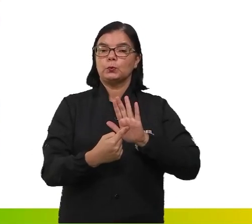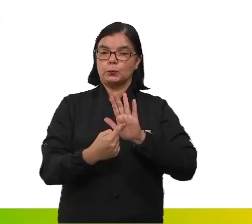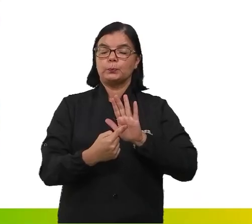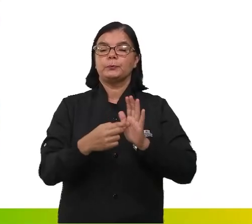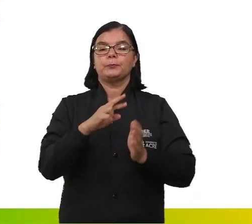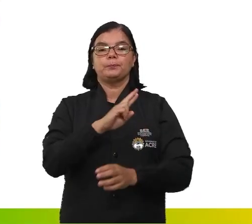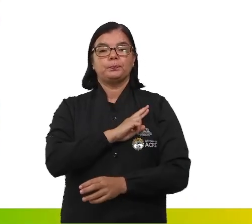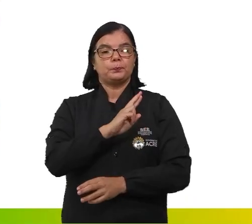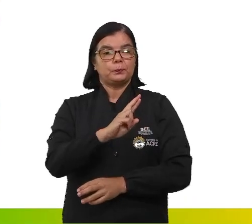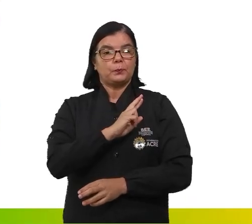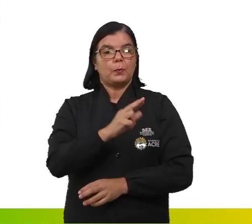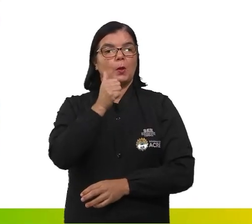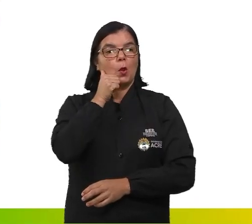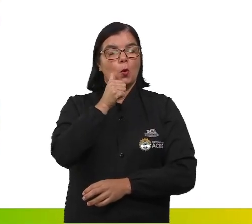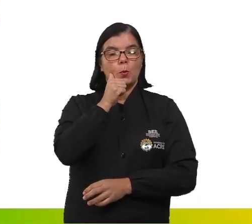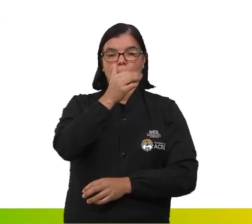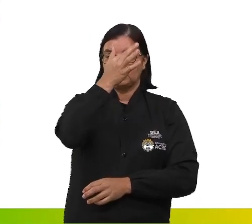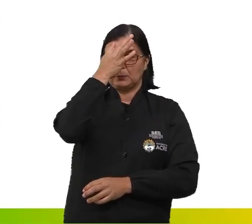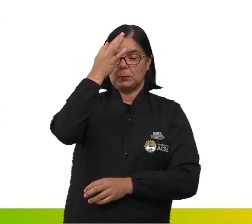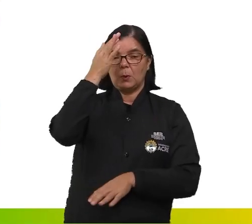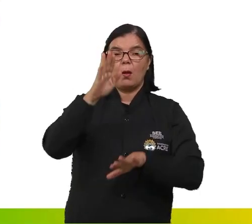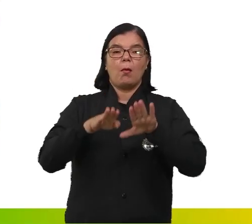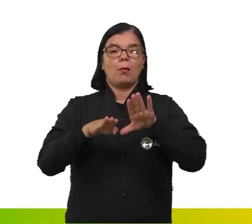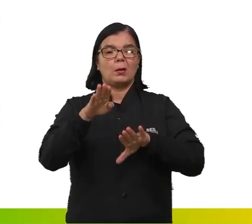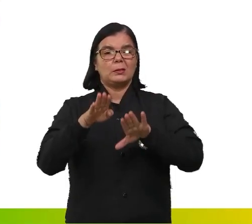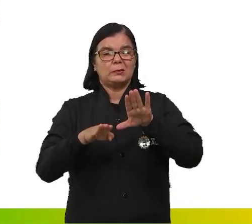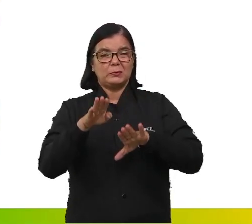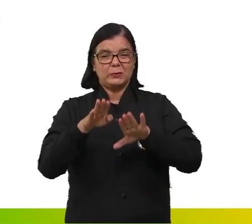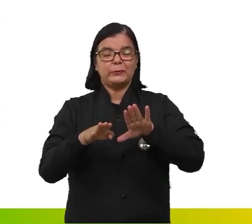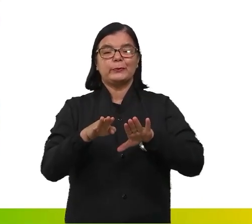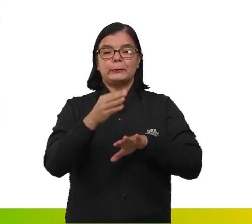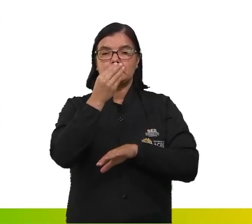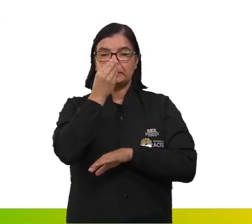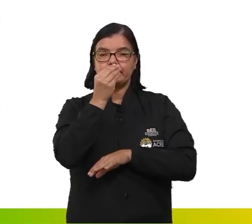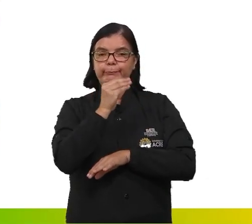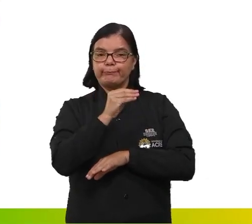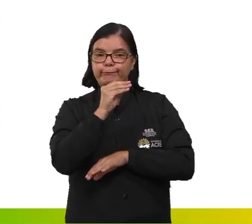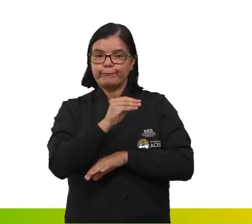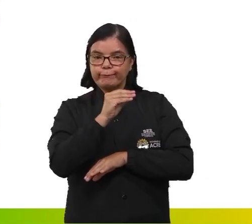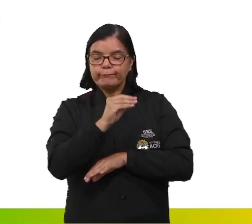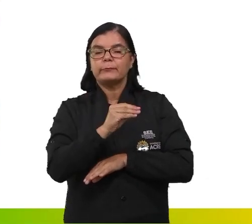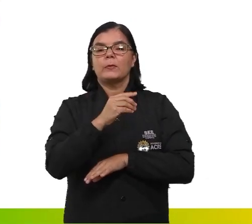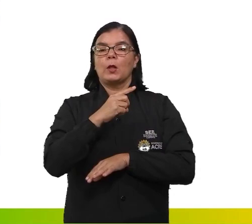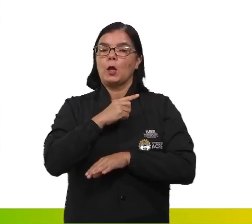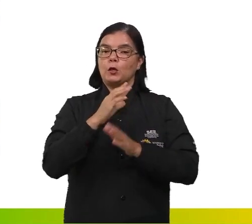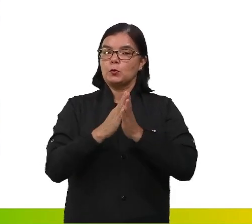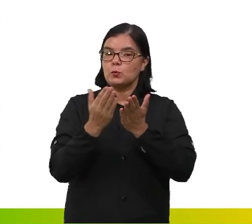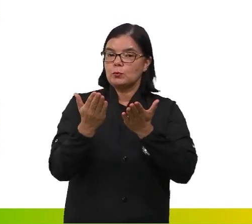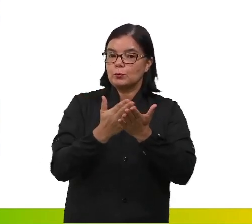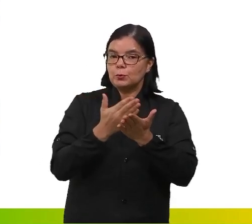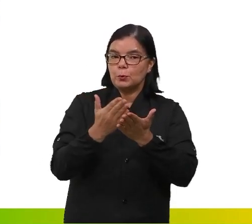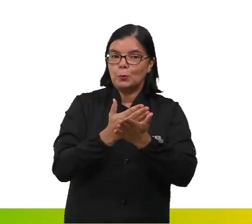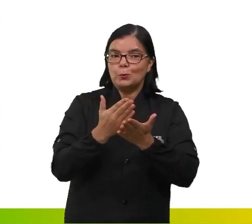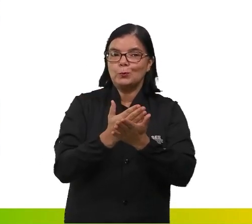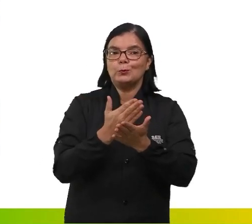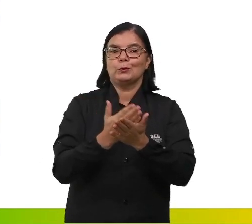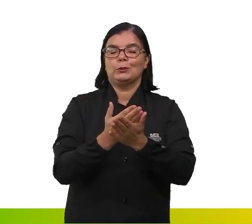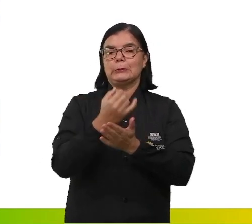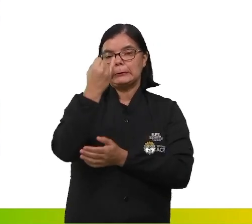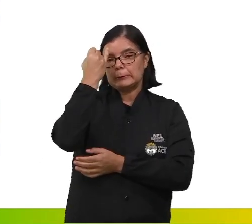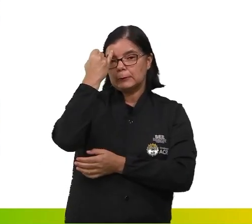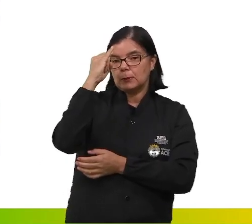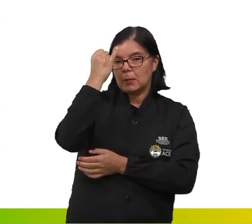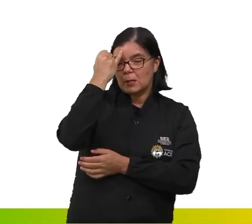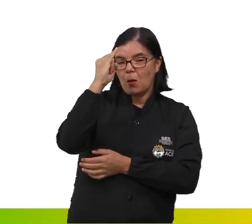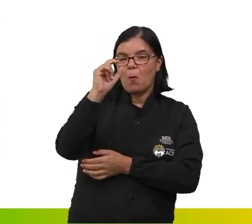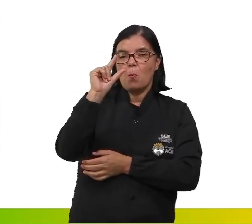subrepresentação. Mulheres filósofas muitas vezes foram marginalizadas, tendo suas obras e